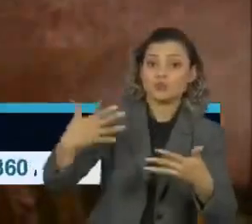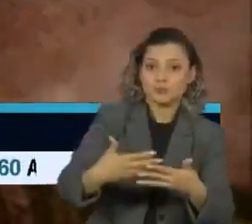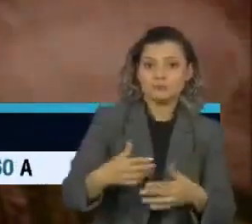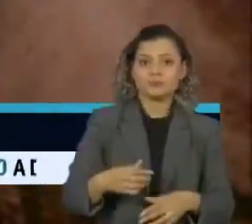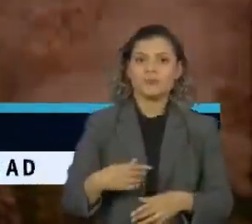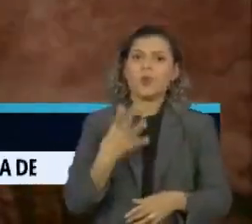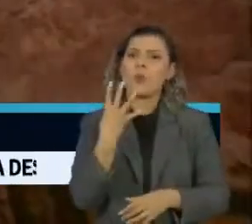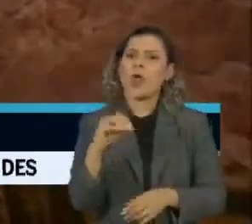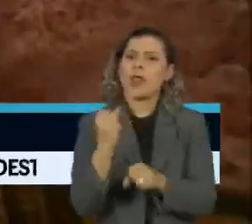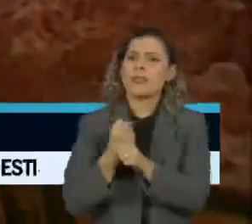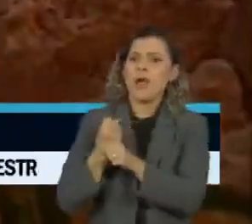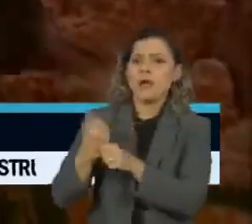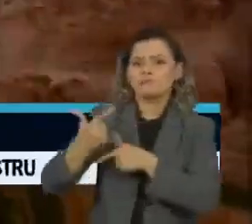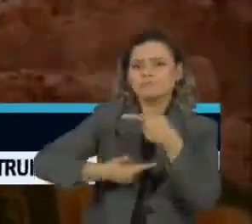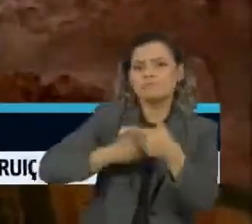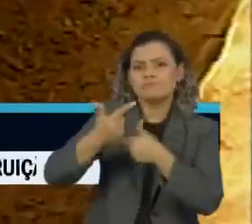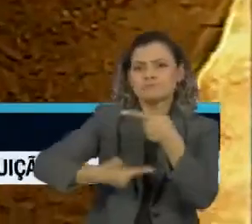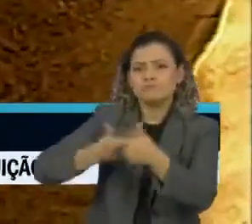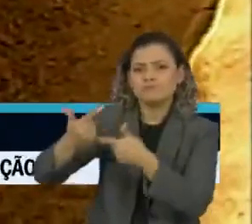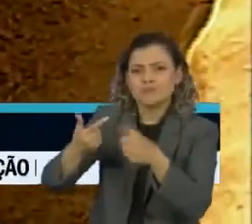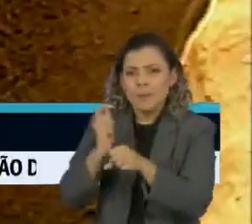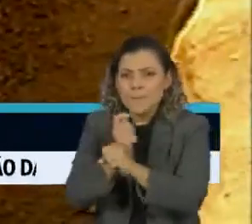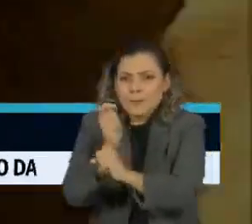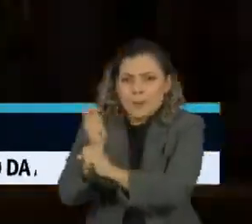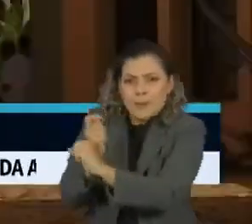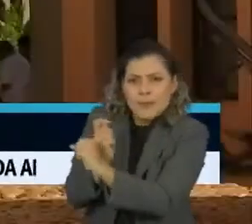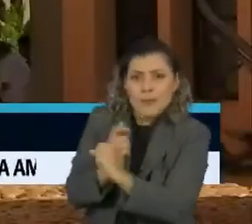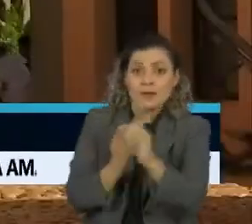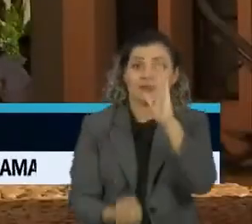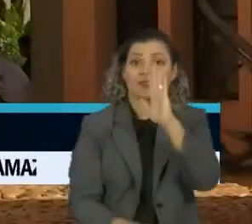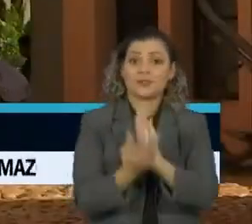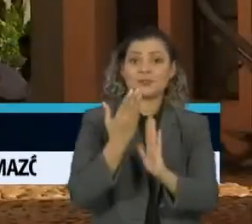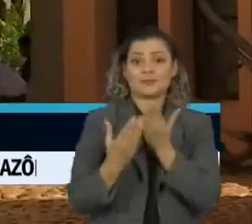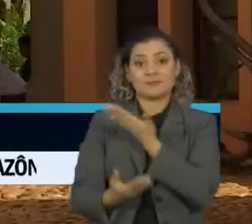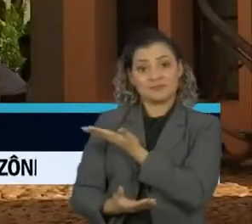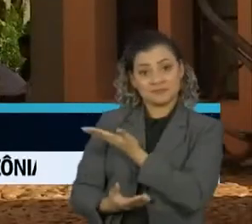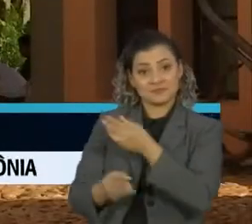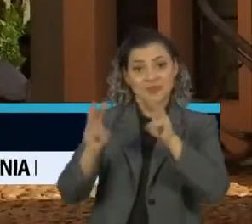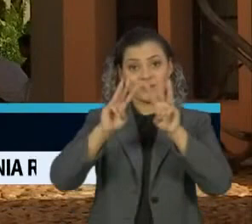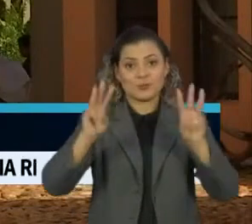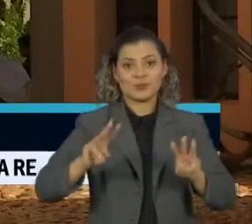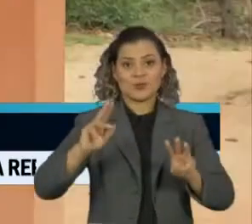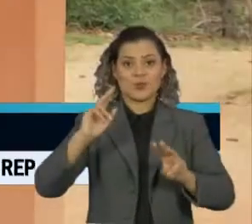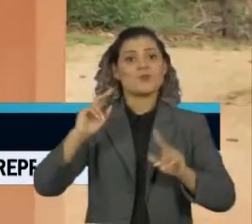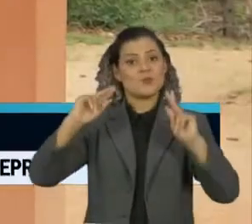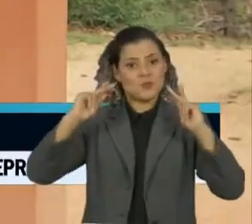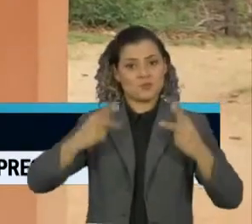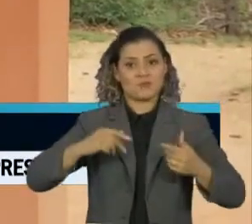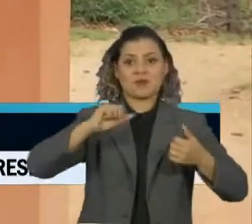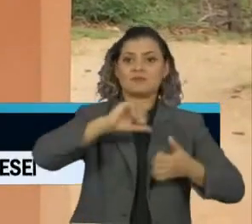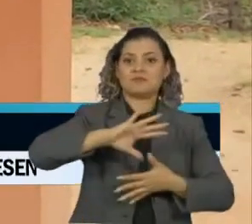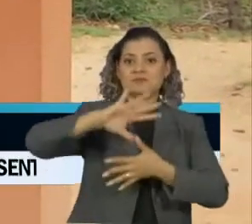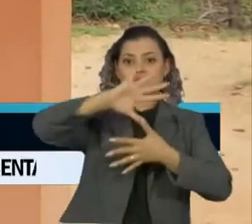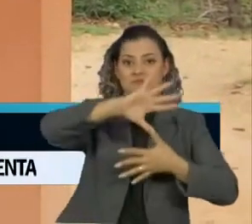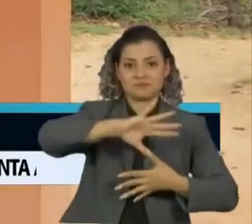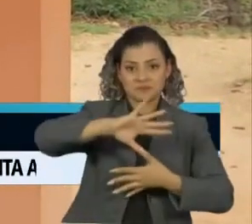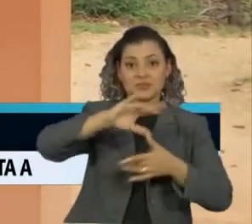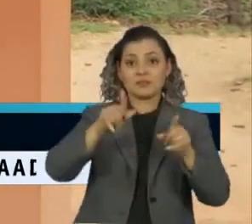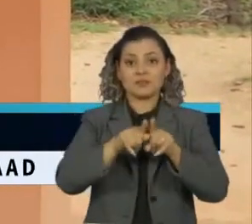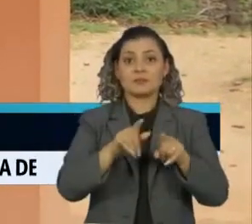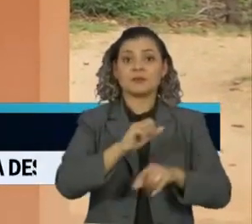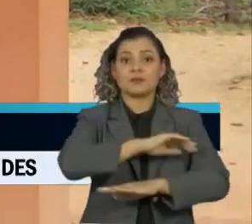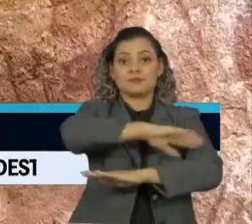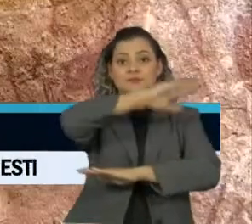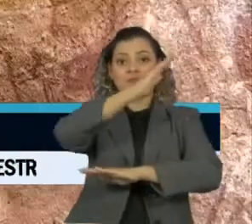longo de 40 anos de trabalho em equipe, ela criou a Fundação Museu do Homem Americano, o Parque Nacional Serra